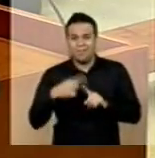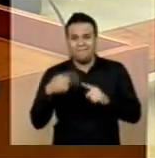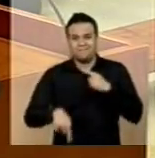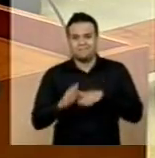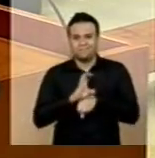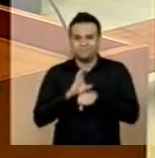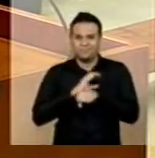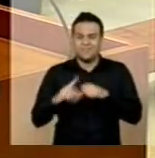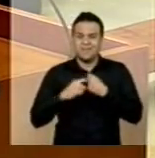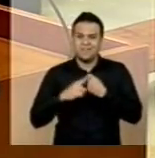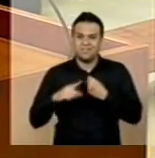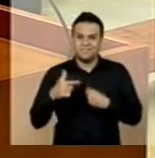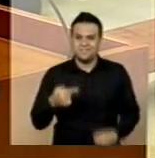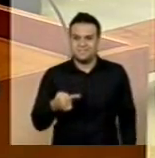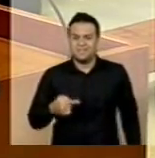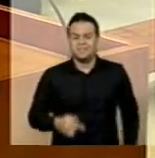relação ao artigo 27,